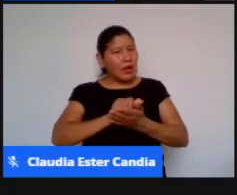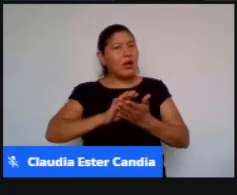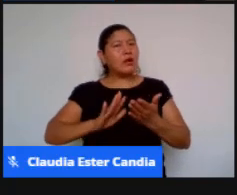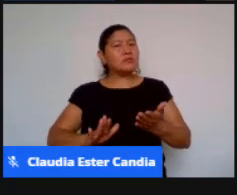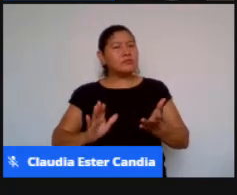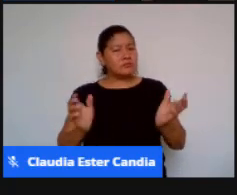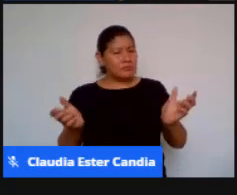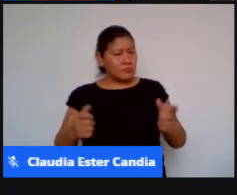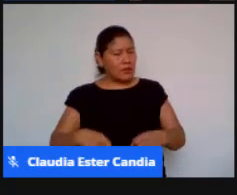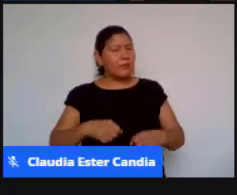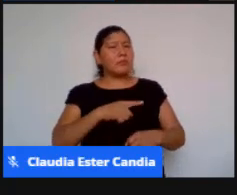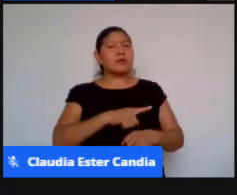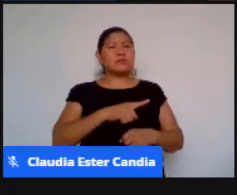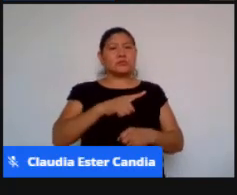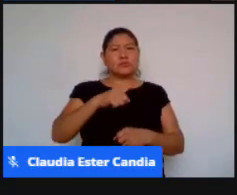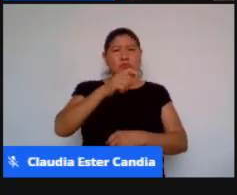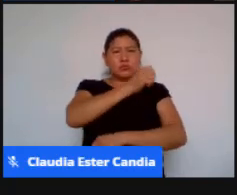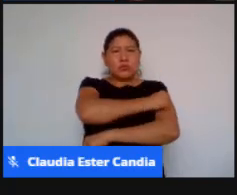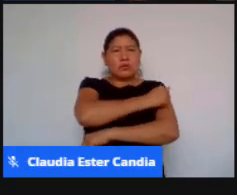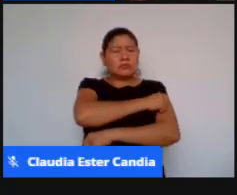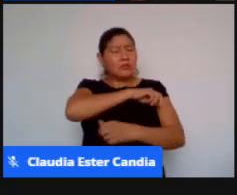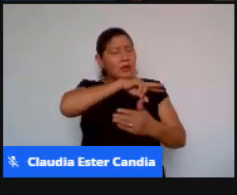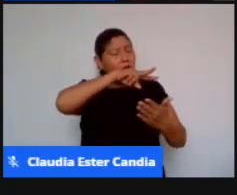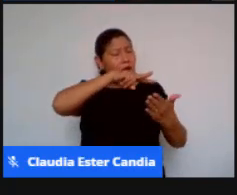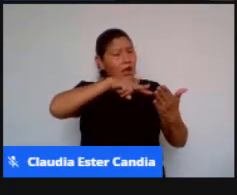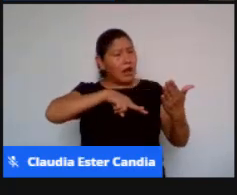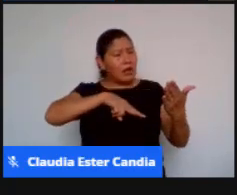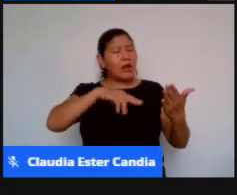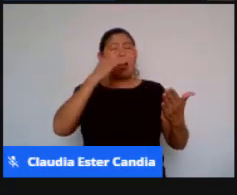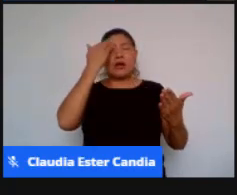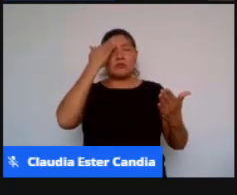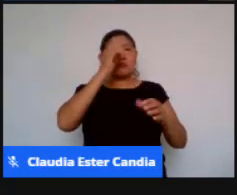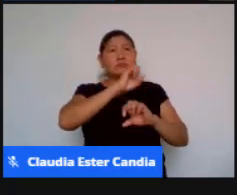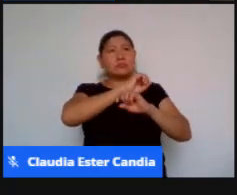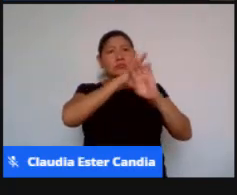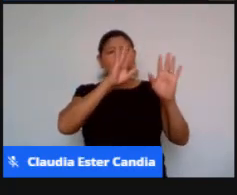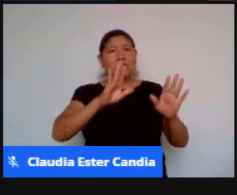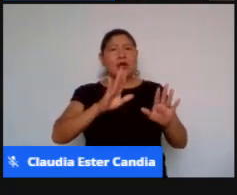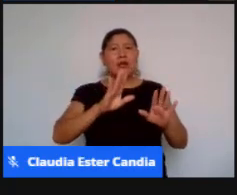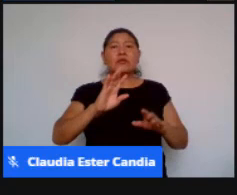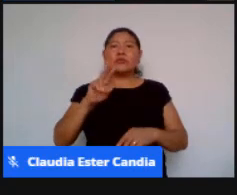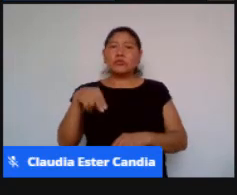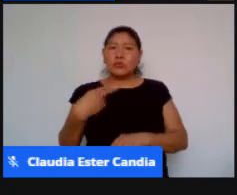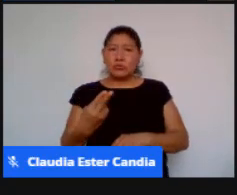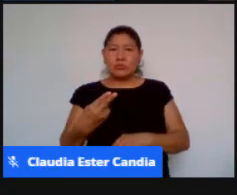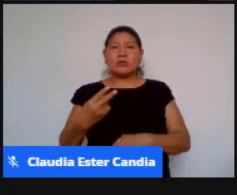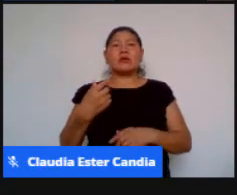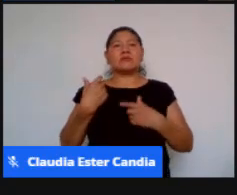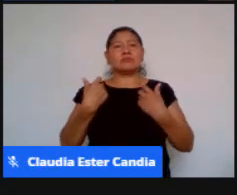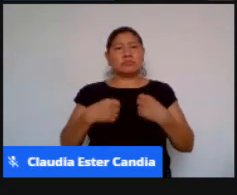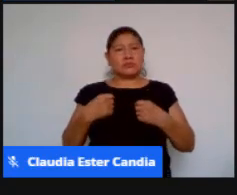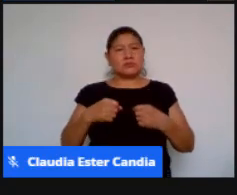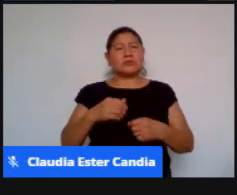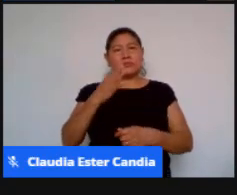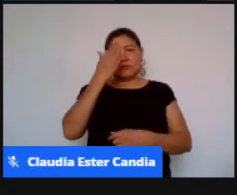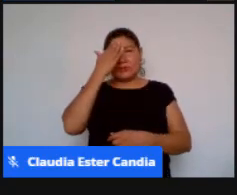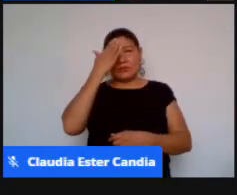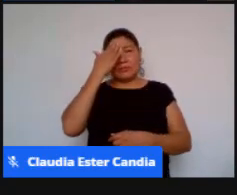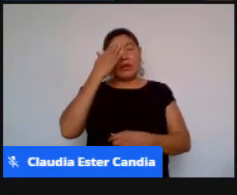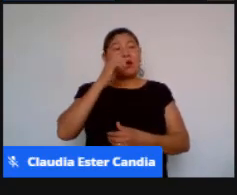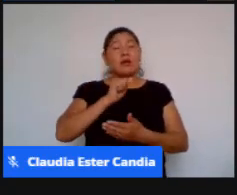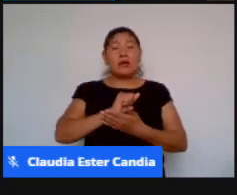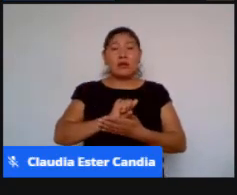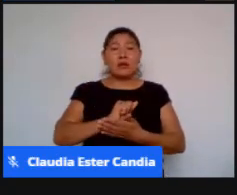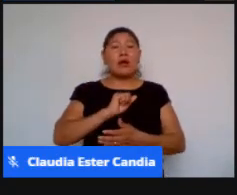consiga ler e saber o que a gente está pedindo daquilo. E você que está com ele todo dia sabe muito mais do que